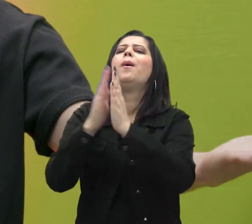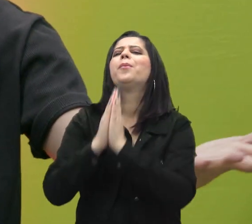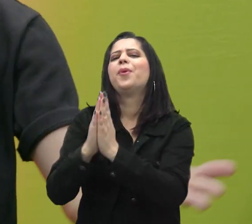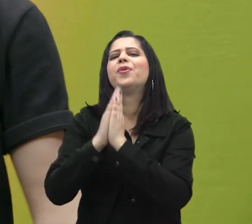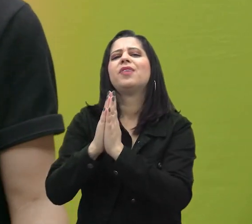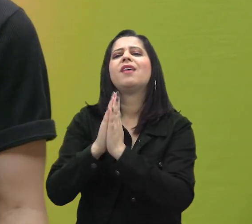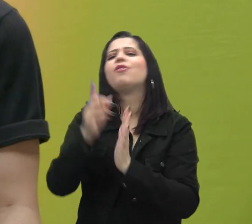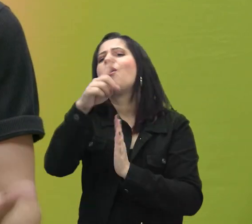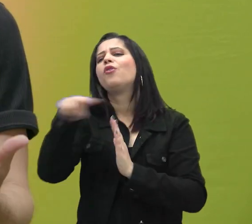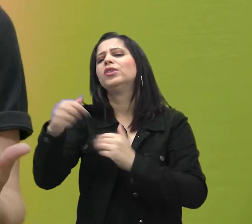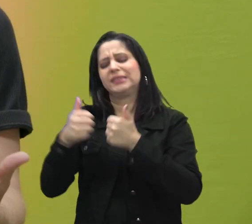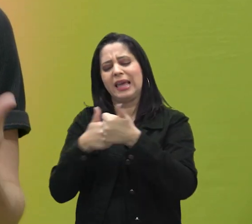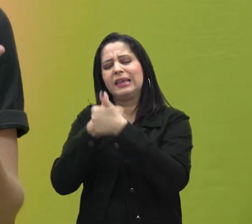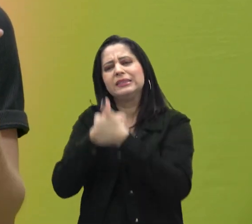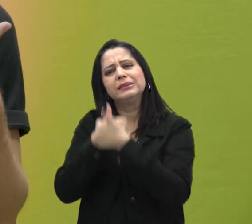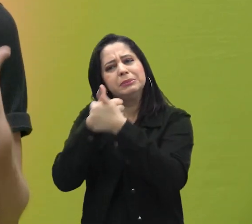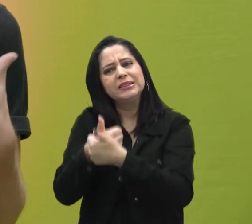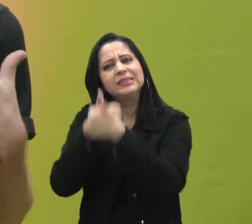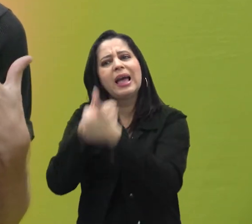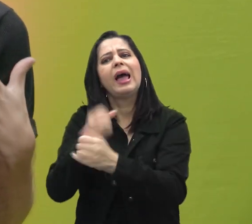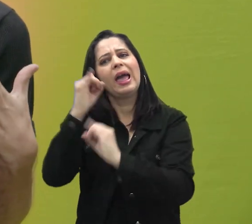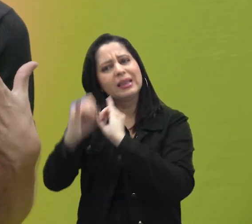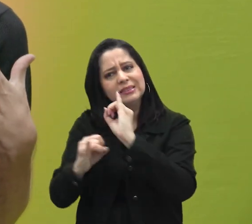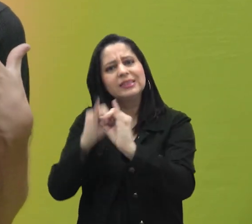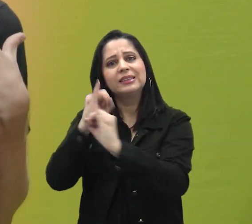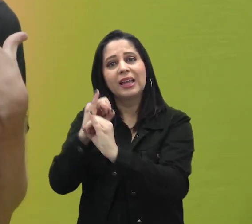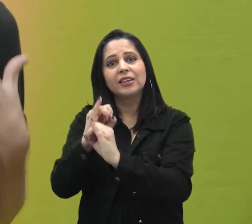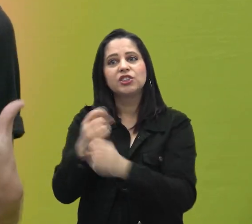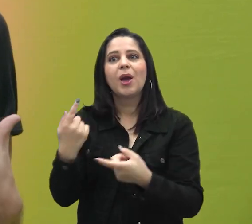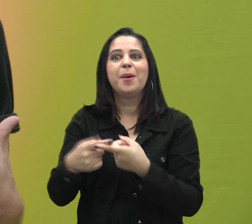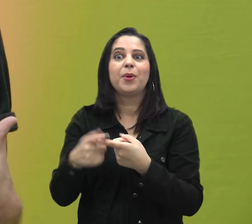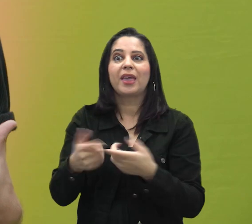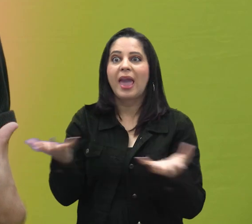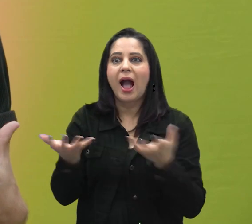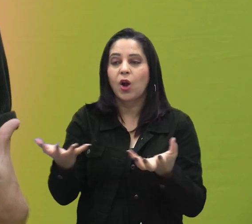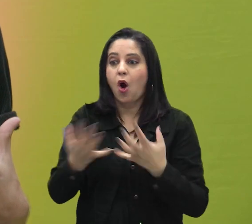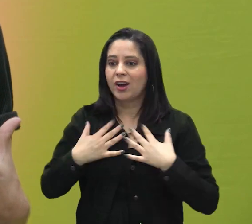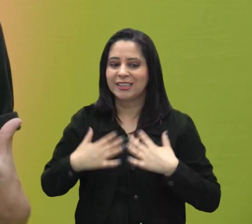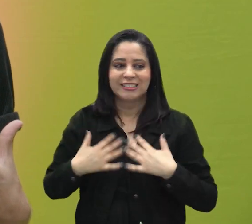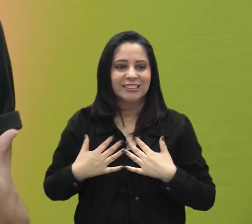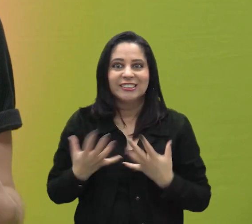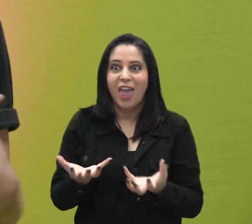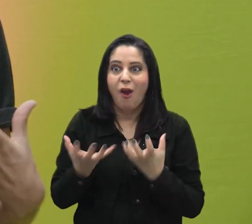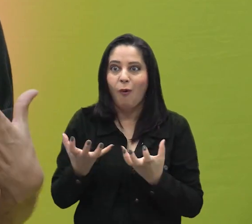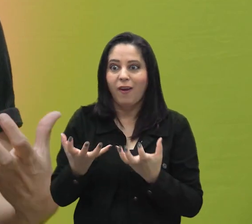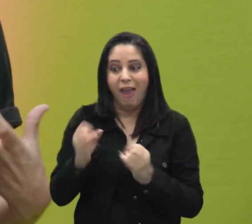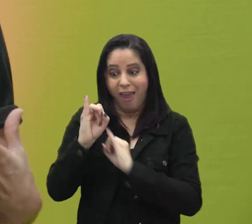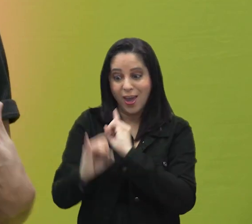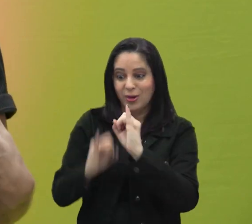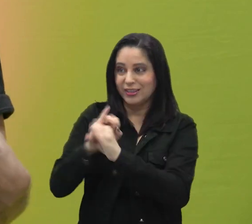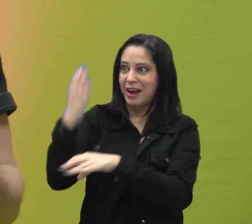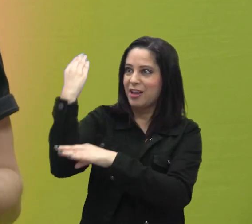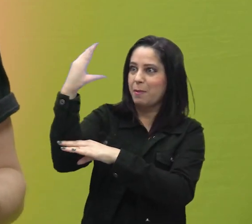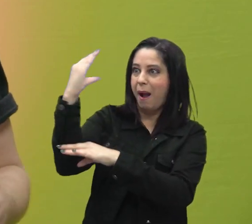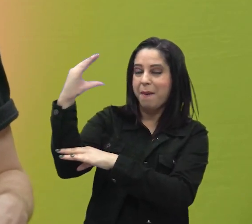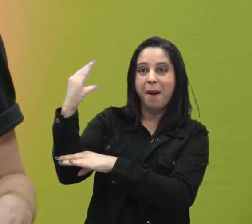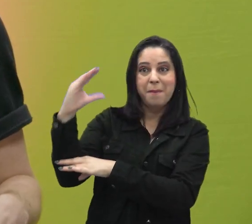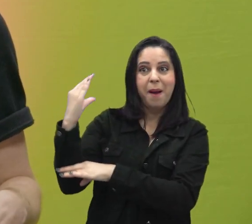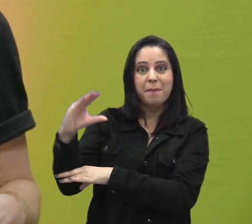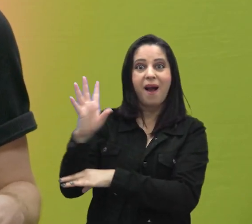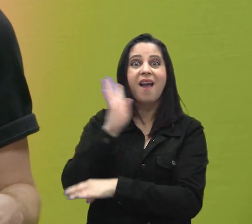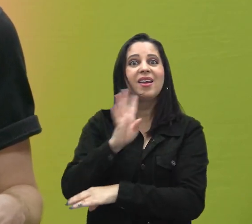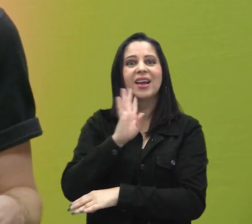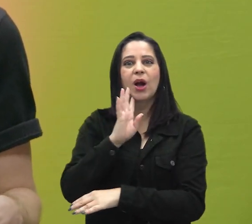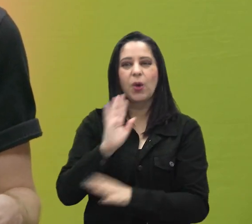do Vale do Paraíba. Porque quando você começa a pegar o gosto pela brincadeira de internet, você não sai. Eu estava agora,